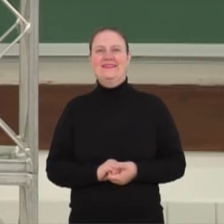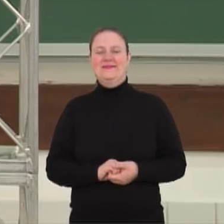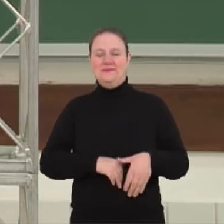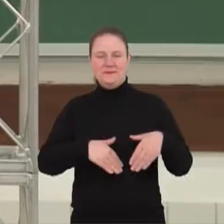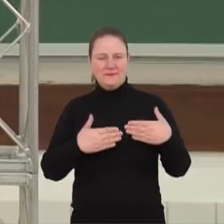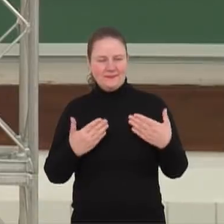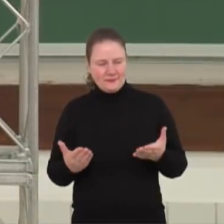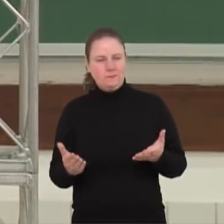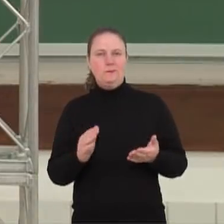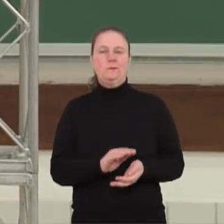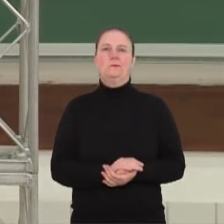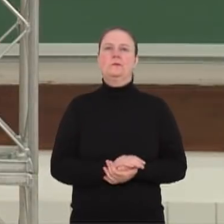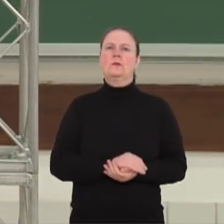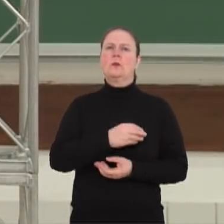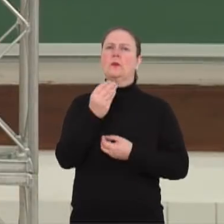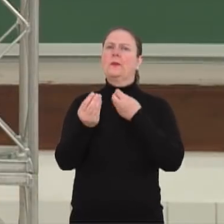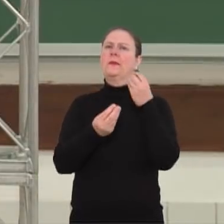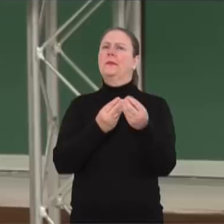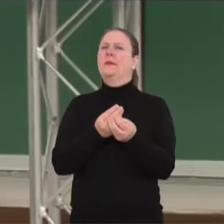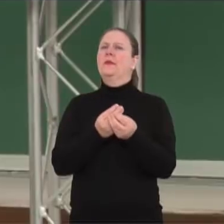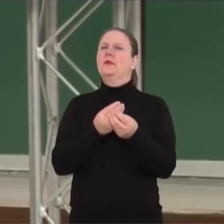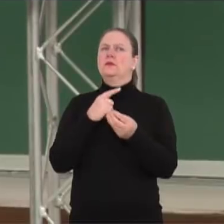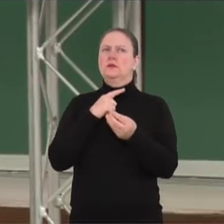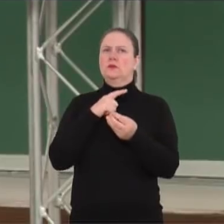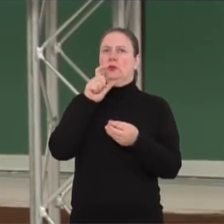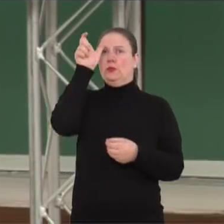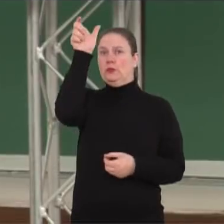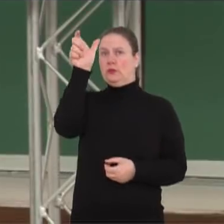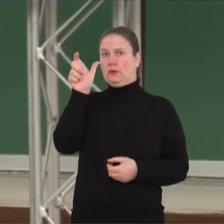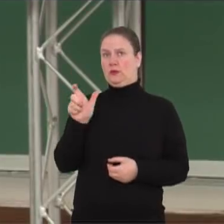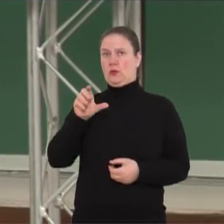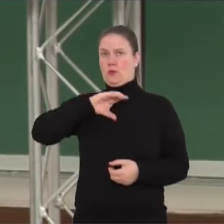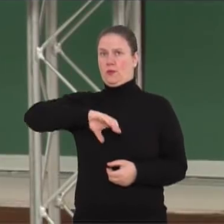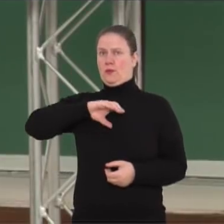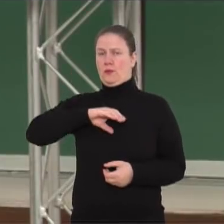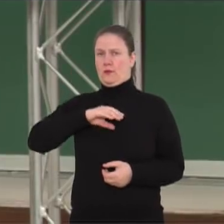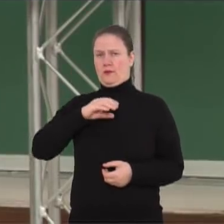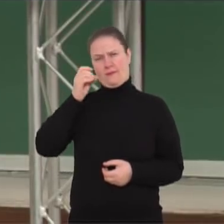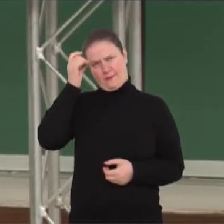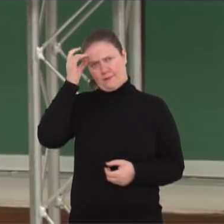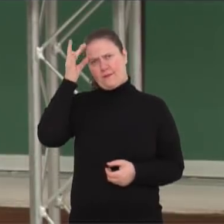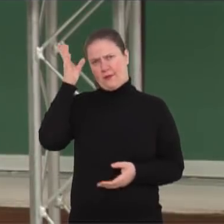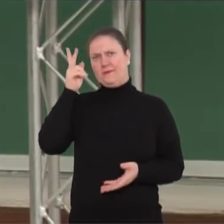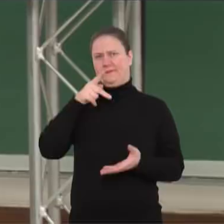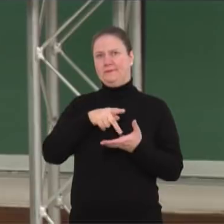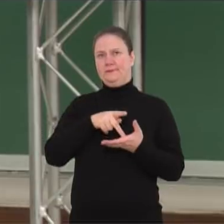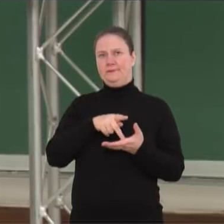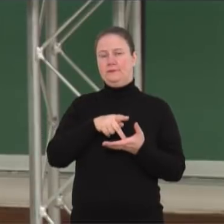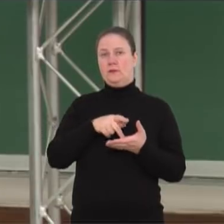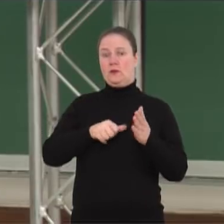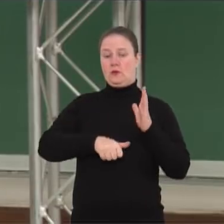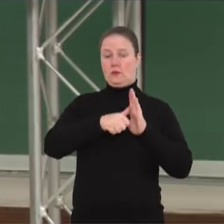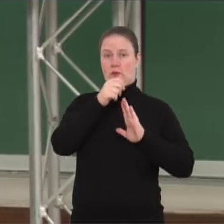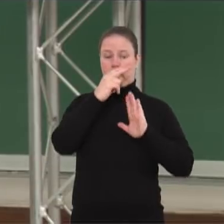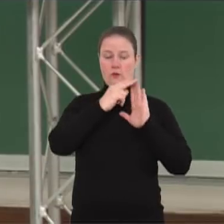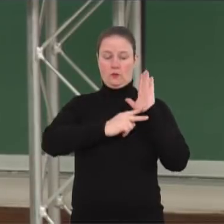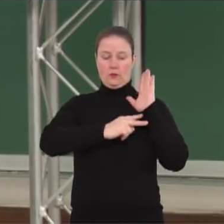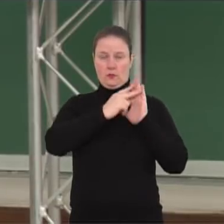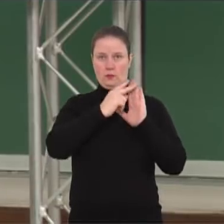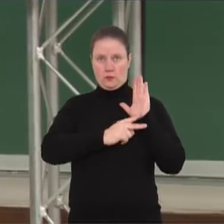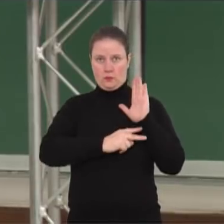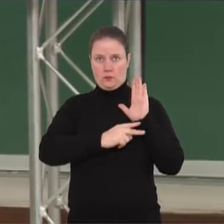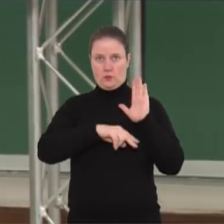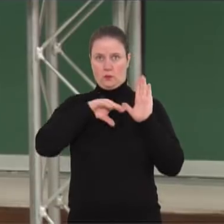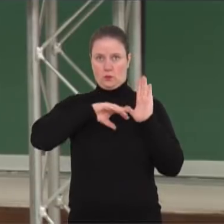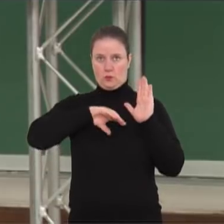Muito bem. Então, como as dicas ali do ladinho estavam em português, ficaram mais fáceis. Então, primeiro agora eu vou ler em português as